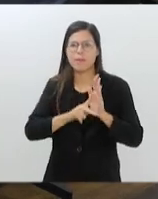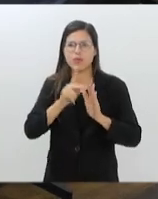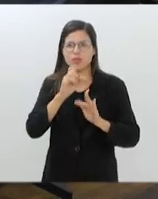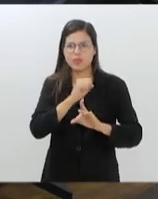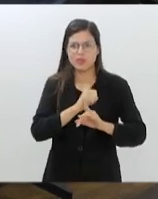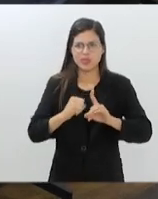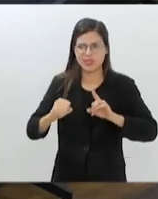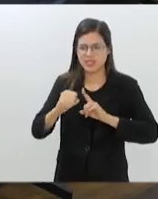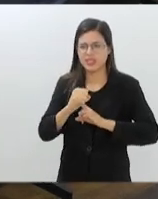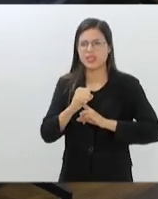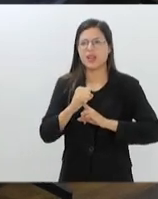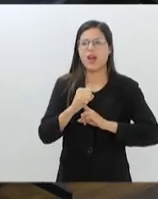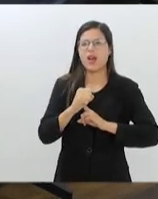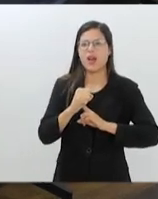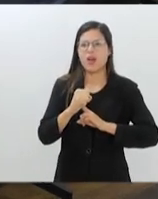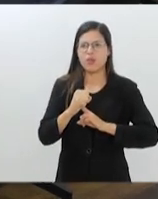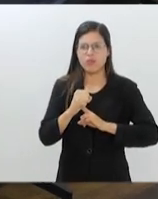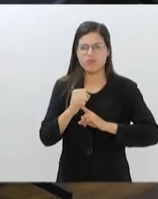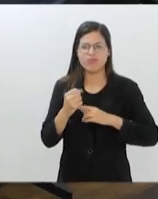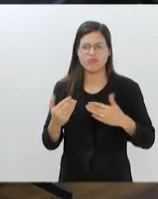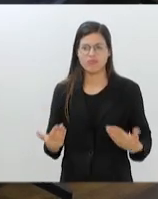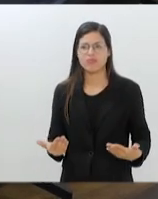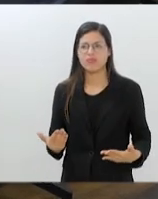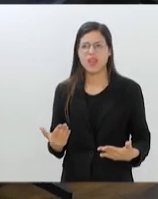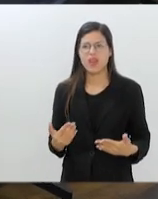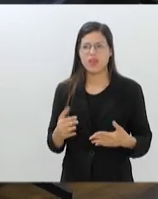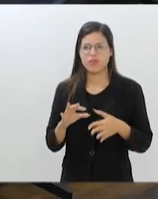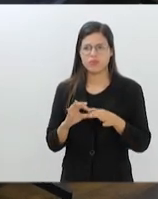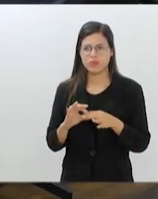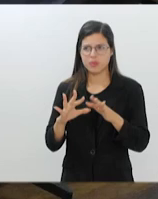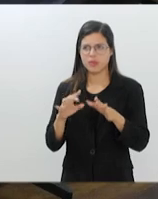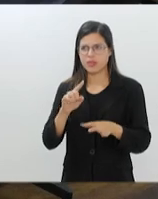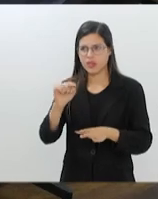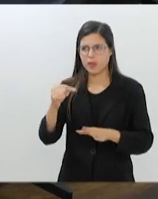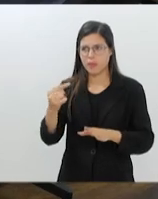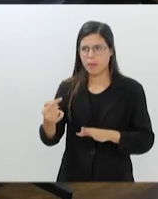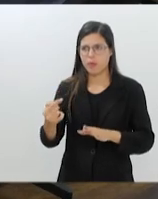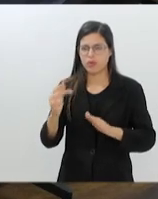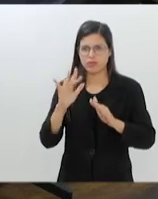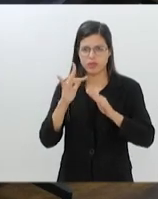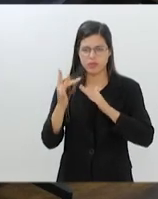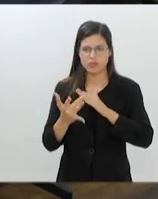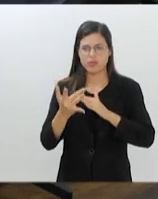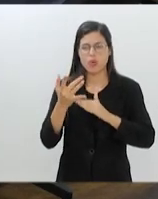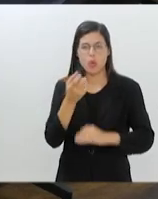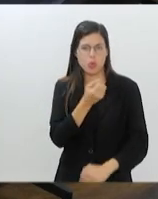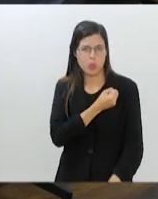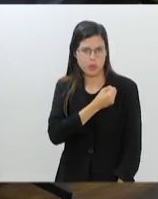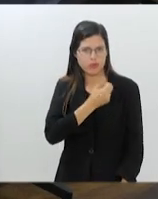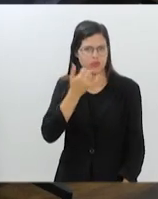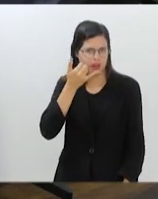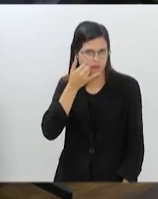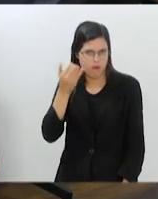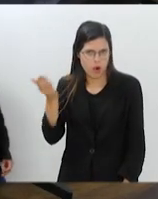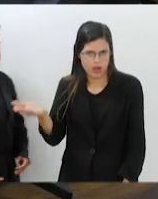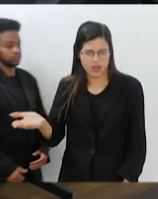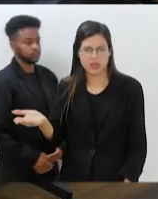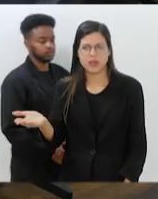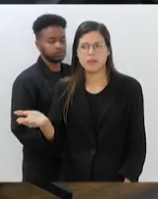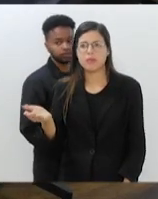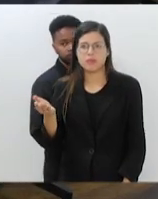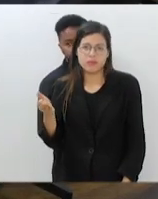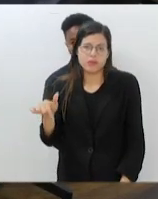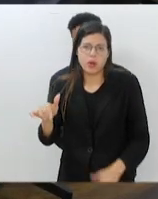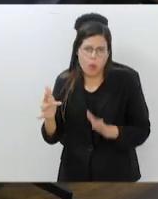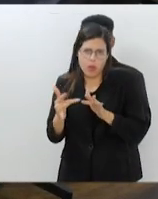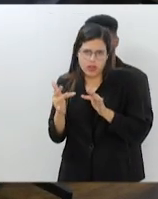projeto Ecológico eu vou disponibilizar depois nas minhas redes sociais o telefone da senhora pra senhora atender o